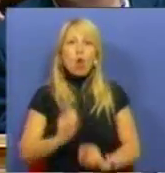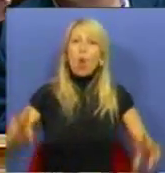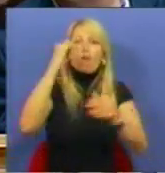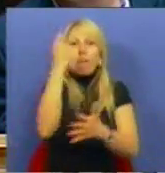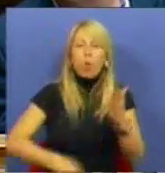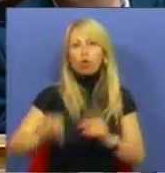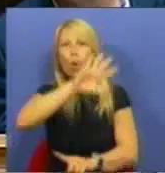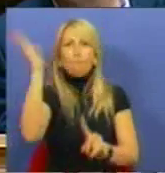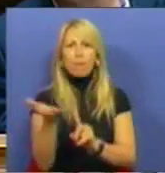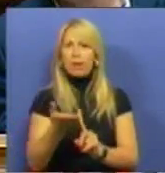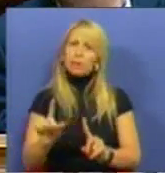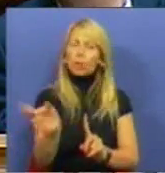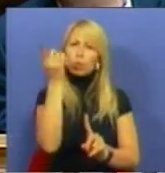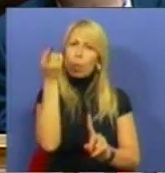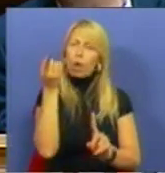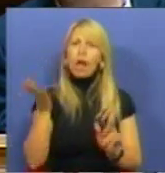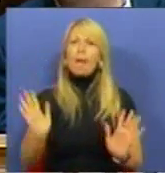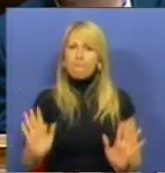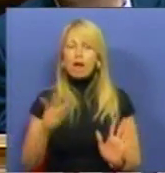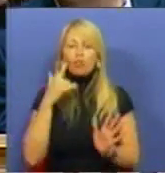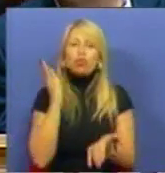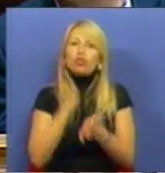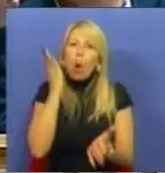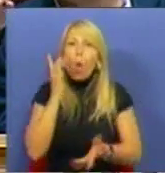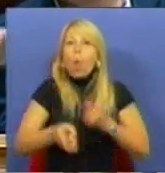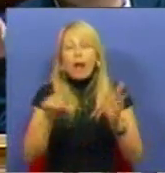punitiva, mas única e exclusivamente aquilo que